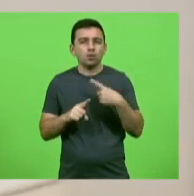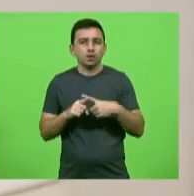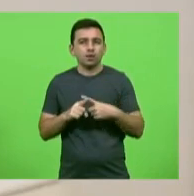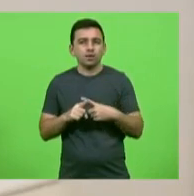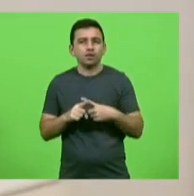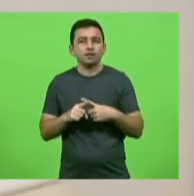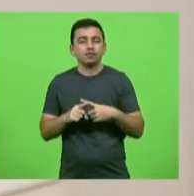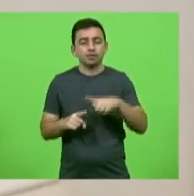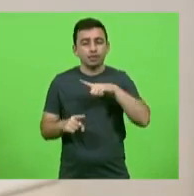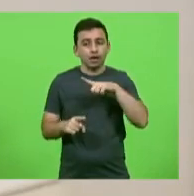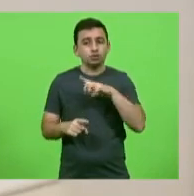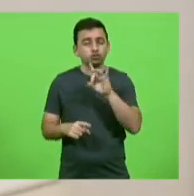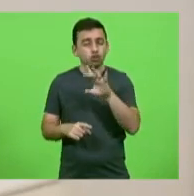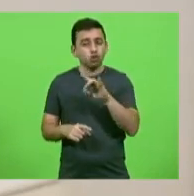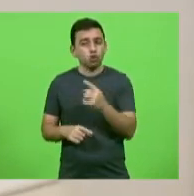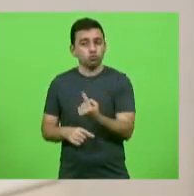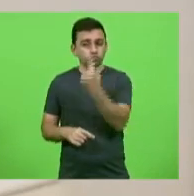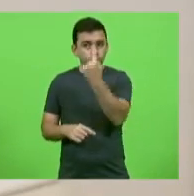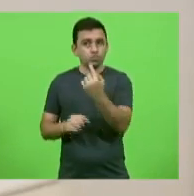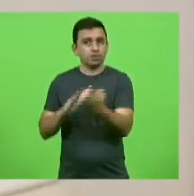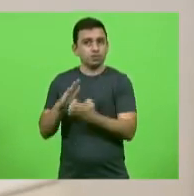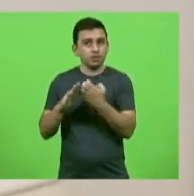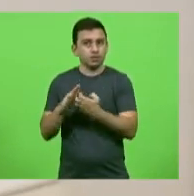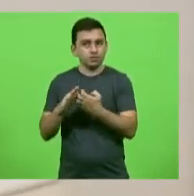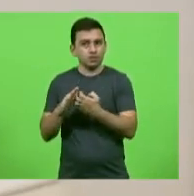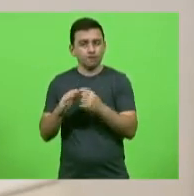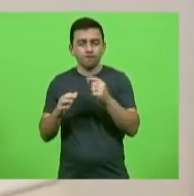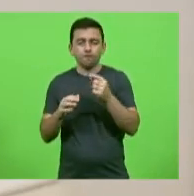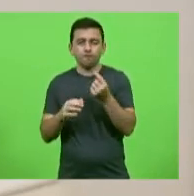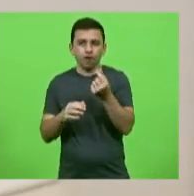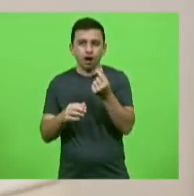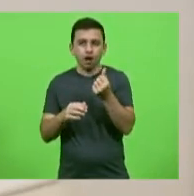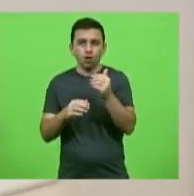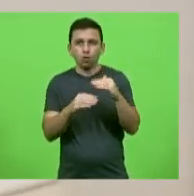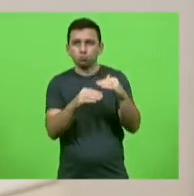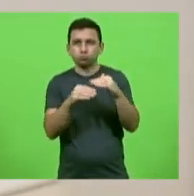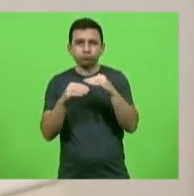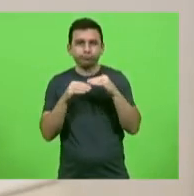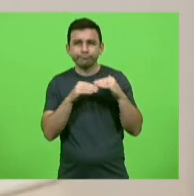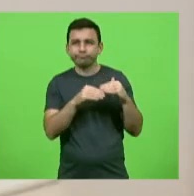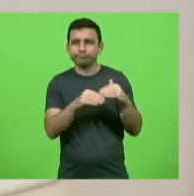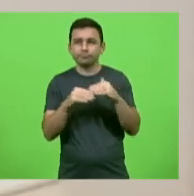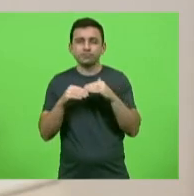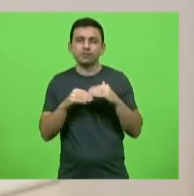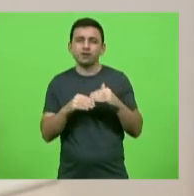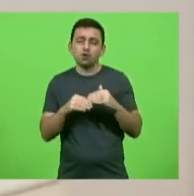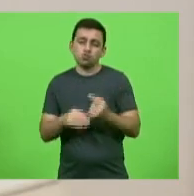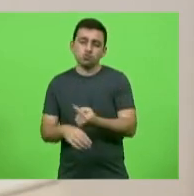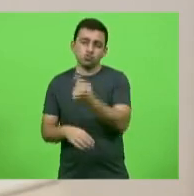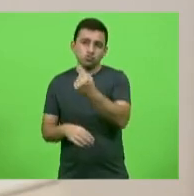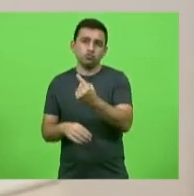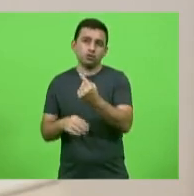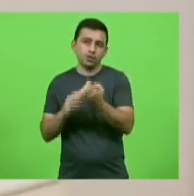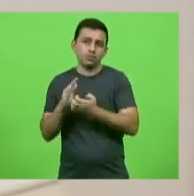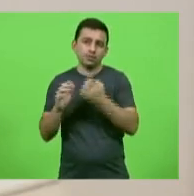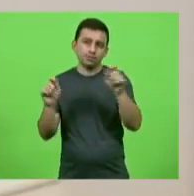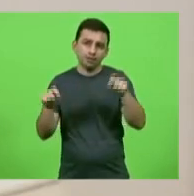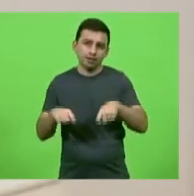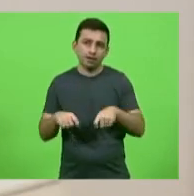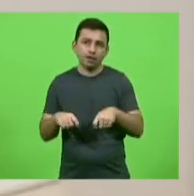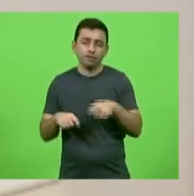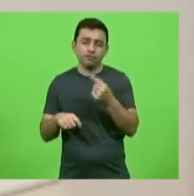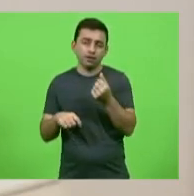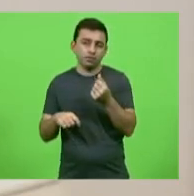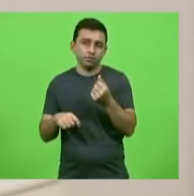aquele fornecedor e que o preço de mercado era aquele, que era o único que tinha condições de fornecer aqueles equipamentos e por aquele preço,